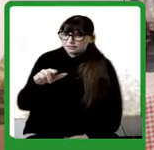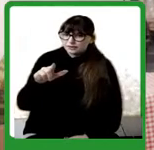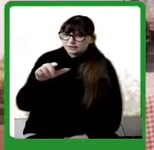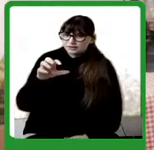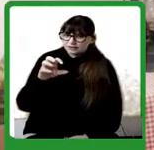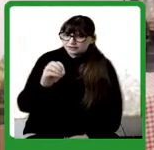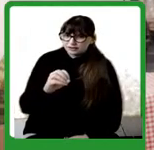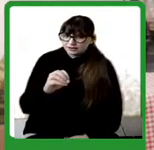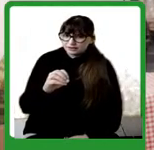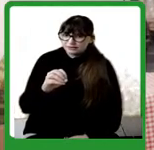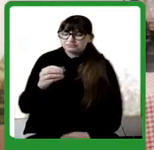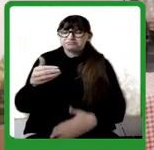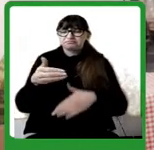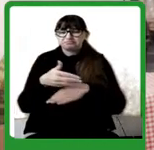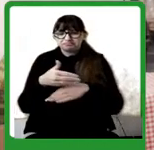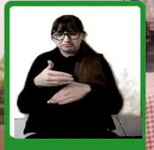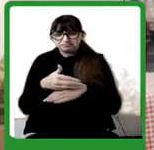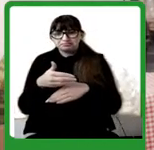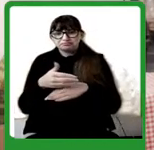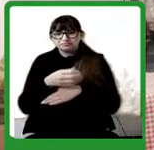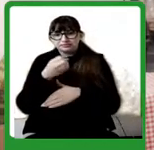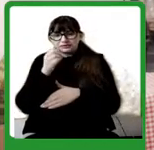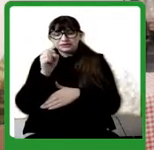massa, cara.